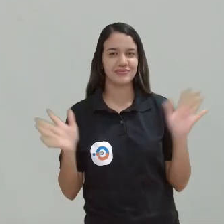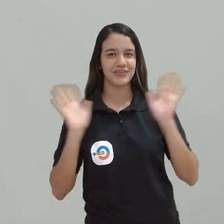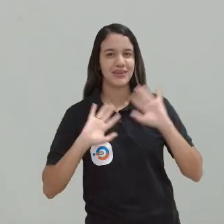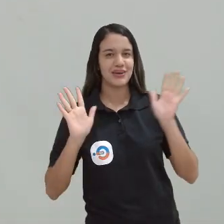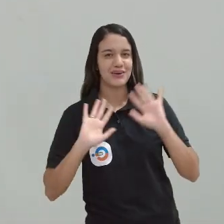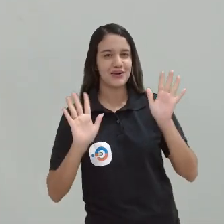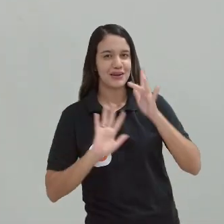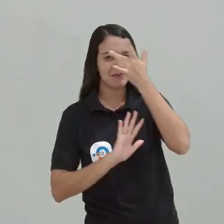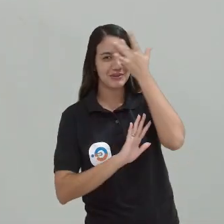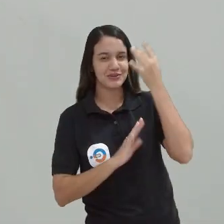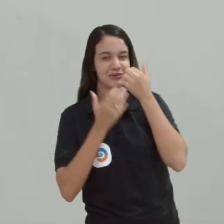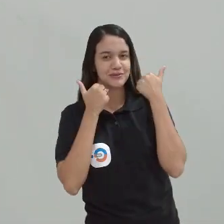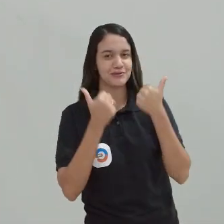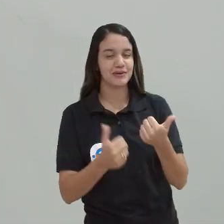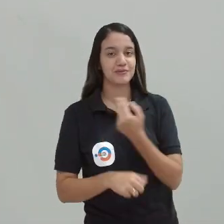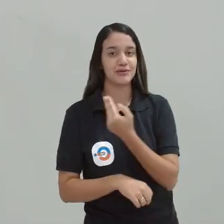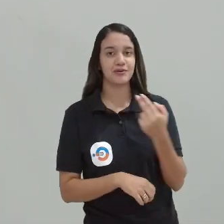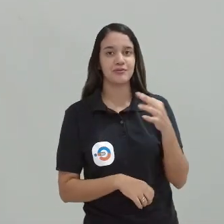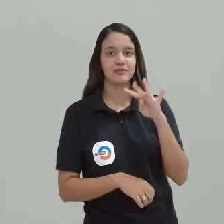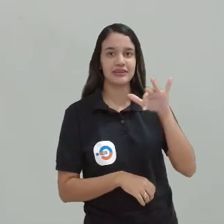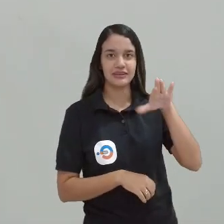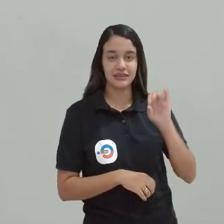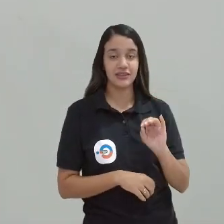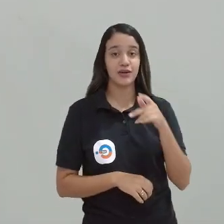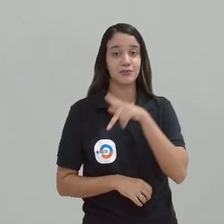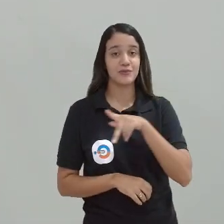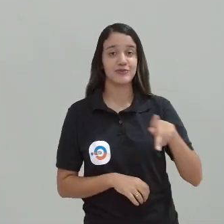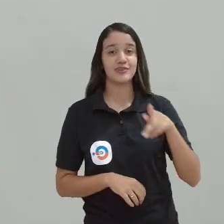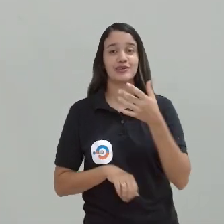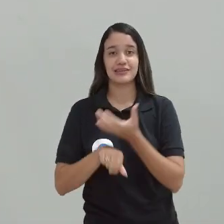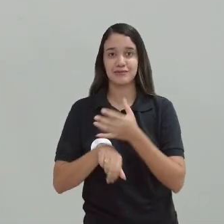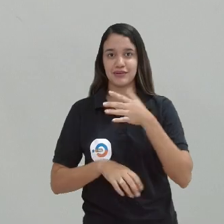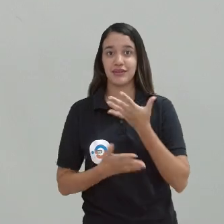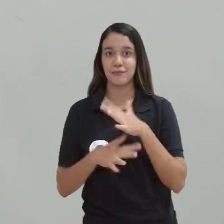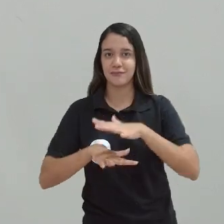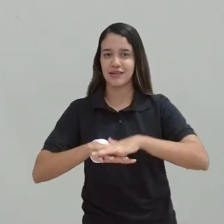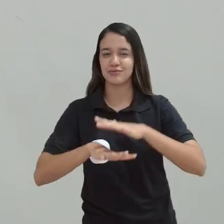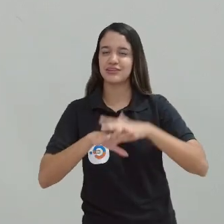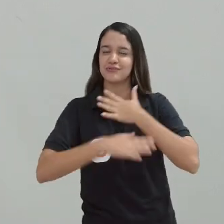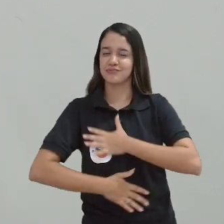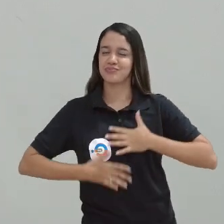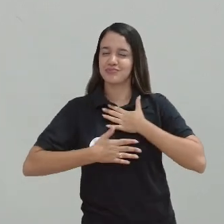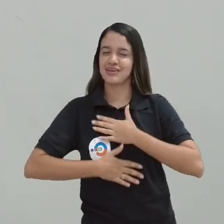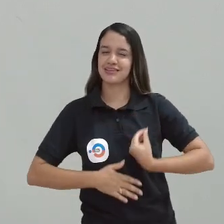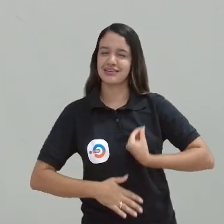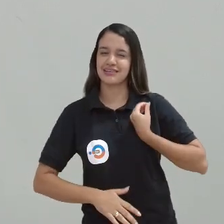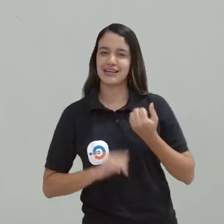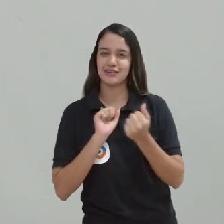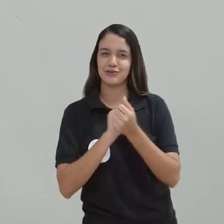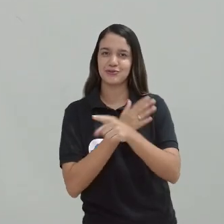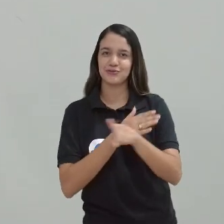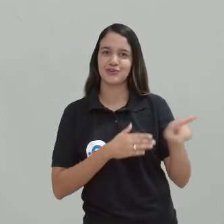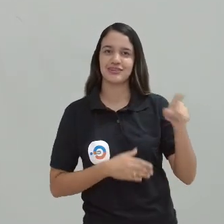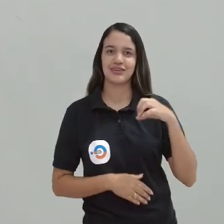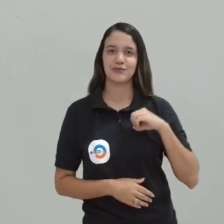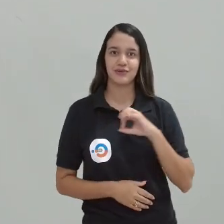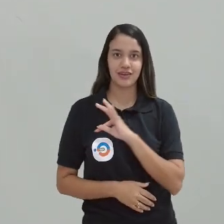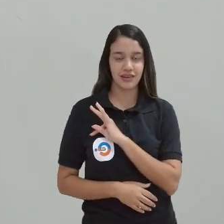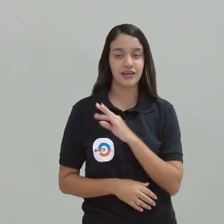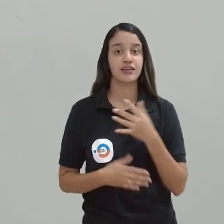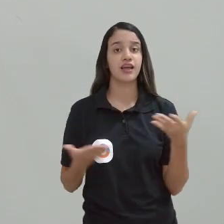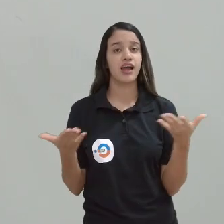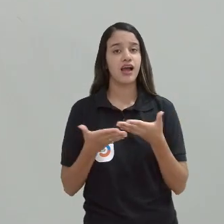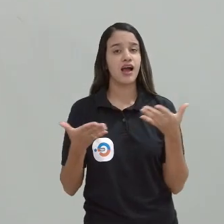Olá pessoal, tudo bem? Eu me chamo Tiago Azevedo, professor de matemática, e é um prazer estar aqui com vocês no OndaTech. A gente